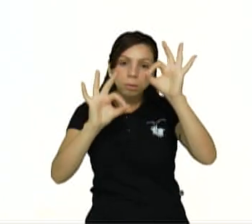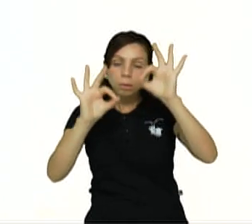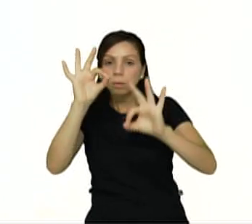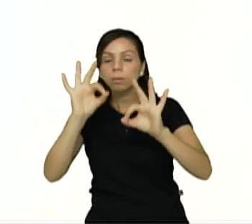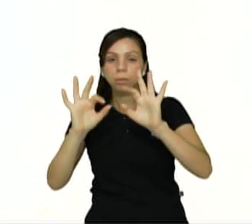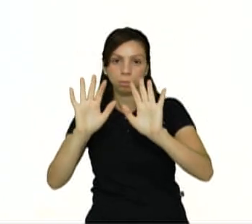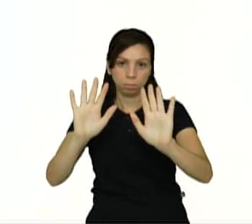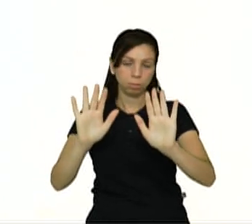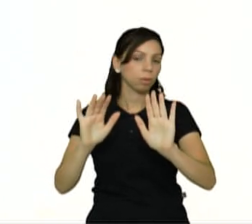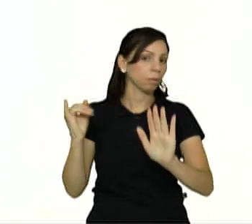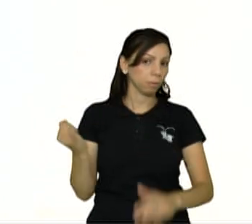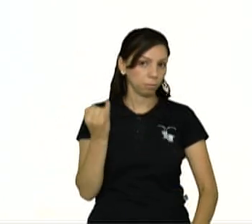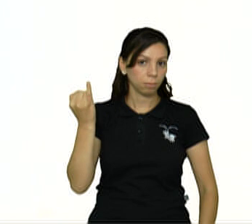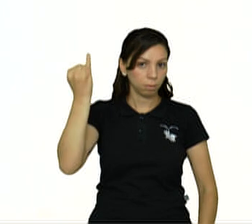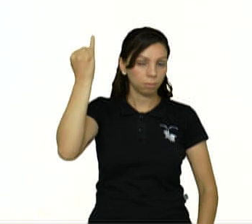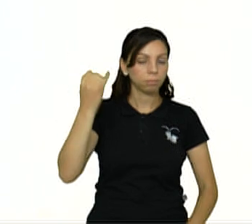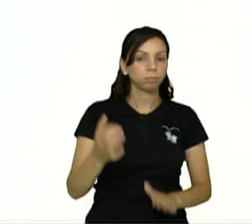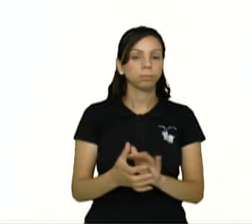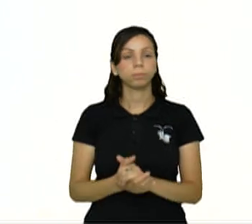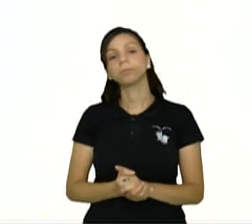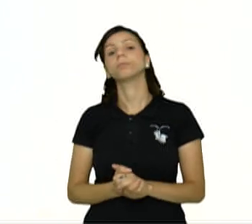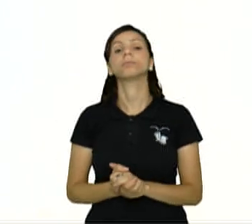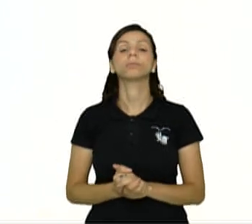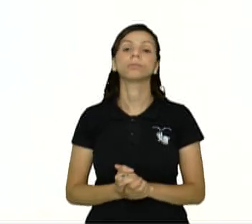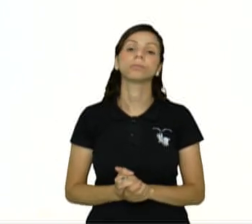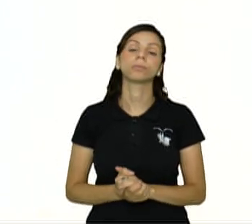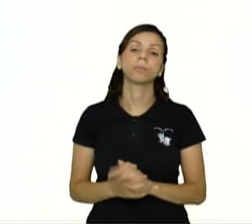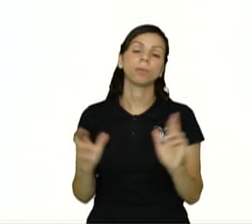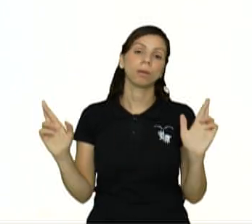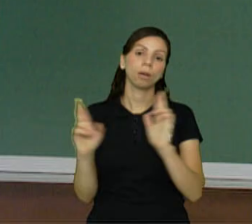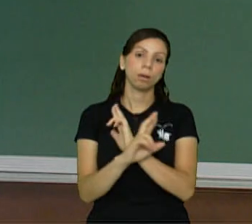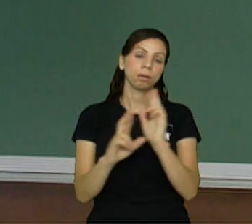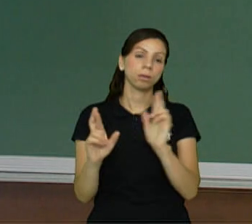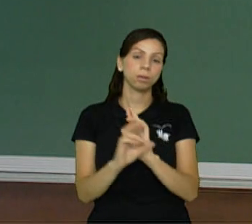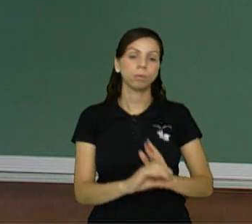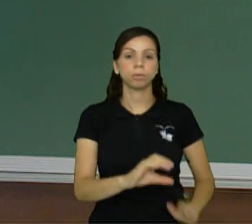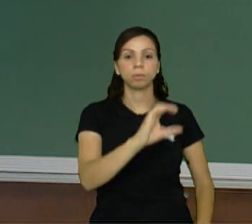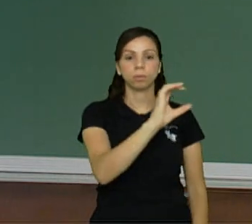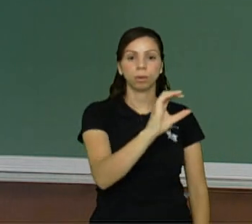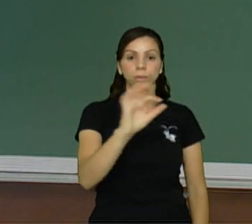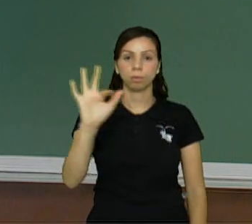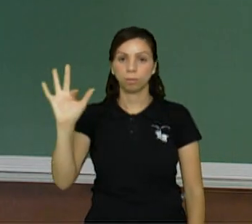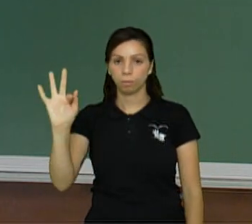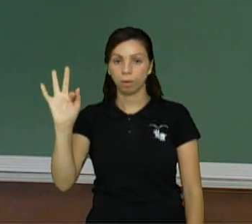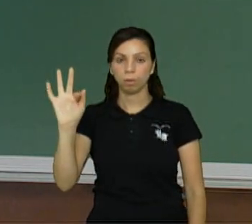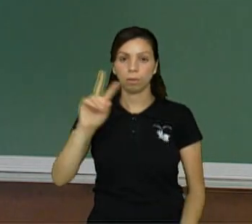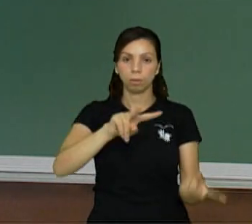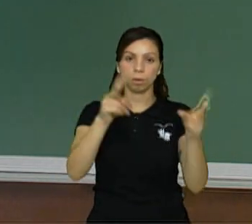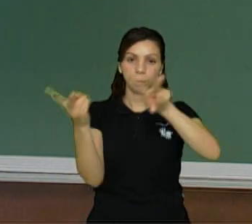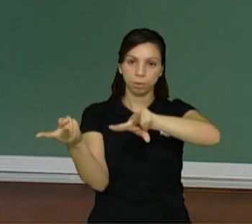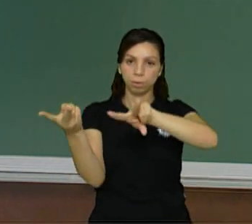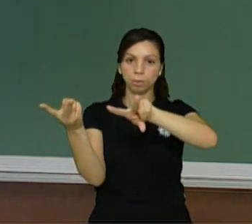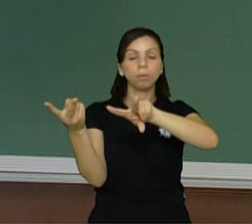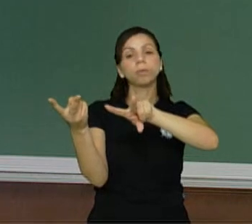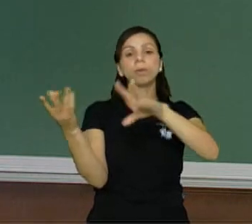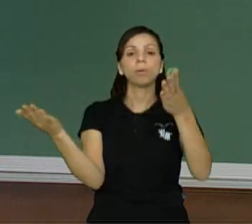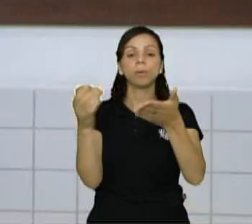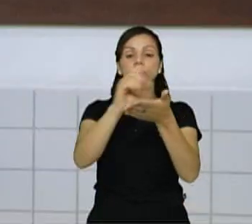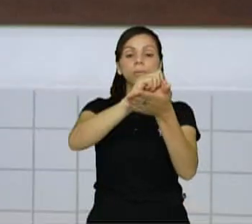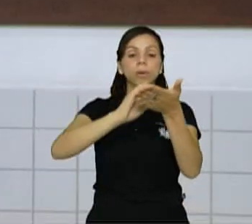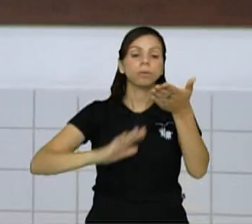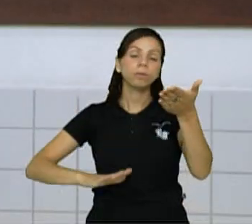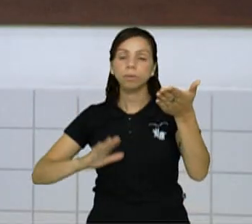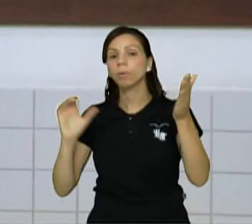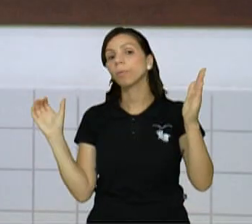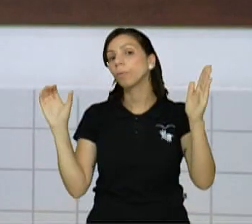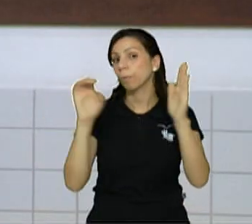escala. Então, isso é importante. Pessoal, aqui é a relação entre Celsius e Fahrenheit. E agora eu vou fazer um exercício para a gente